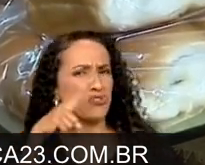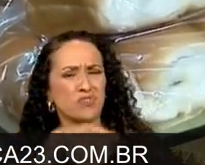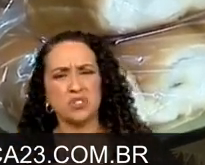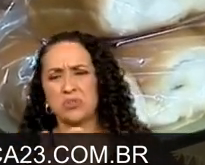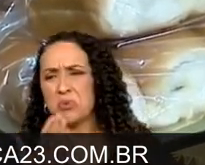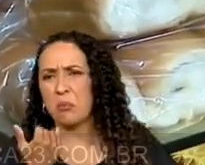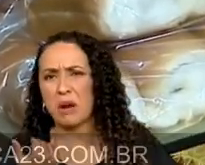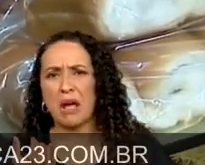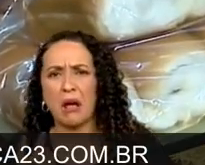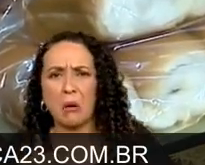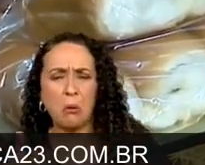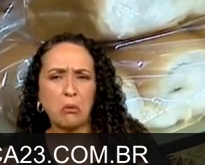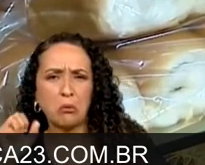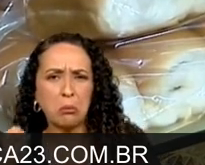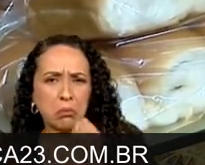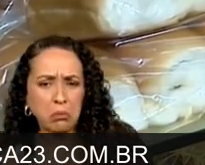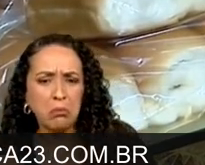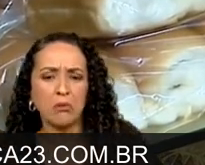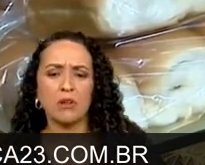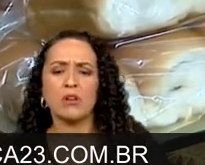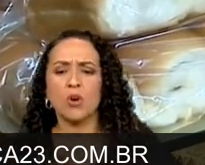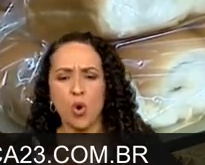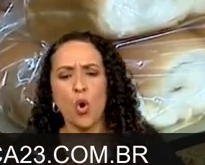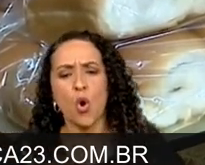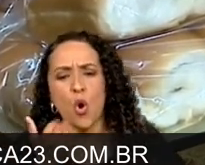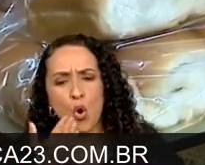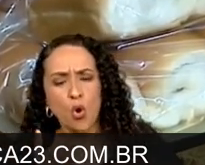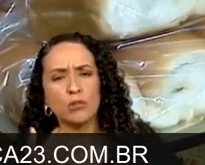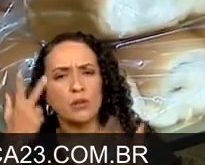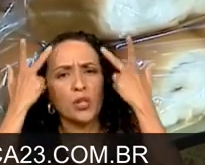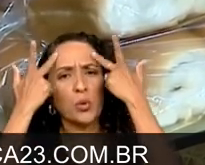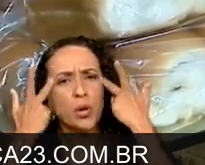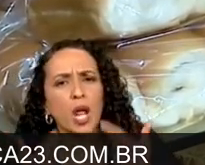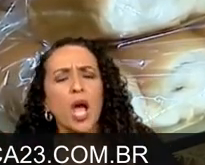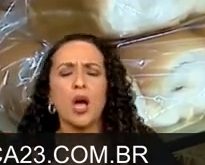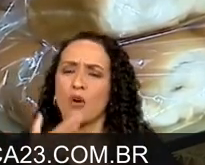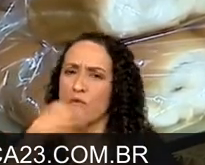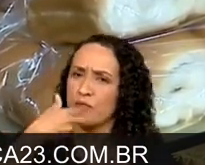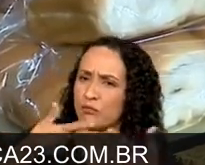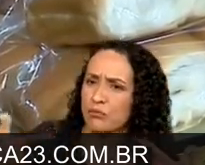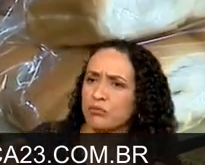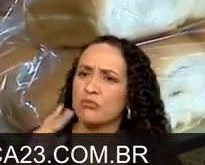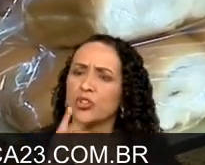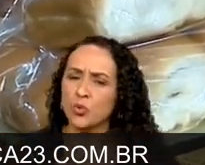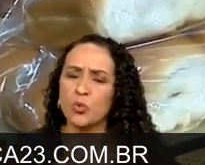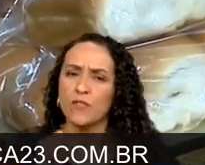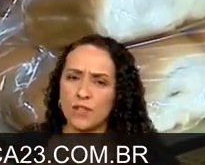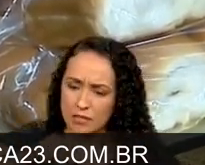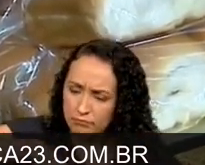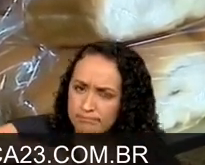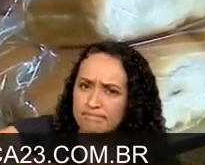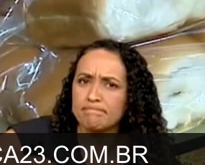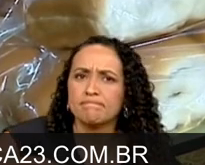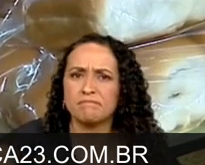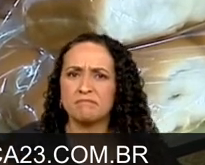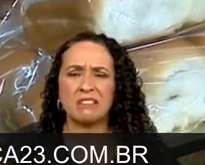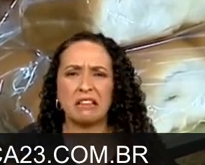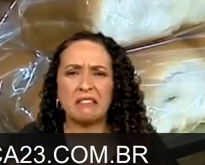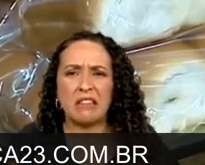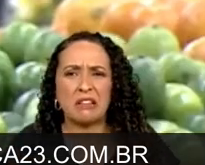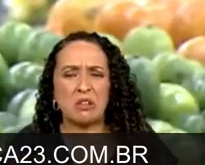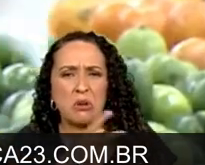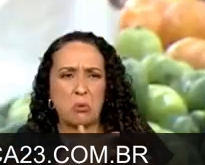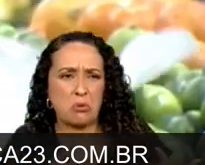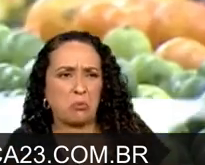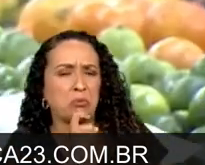um alimento processado. Eu gosto mesmo do alimento natural, verdura, fruta. Fazer as coisas mesmo, nada de congelado